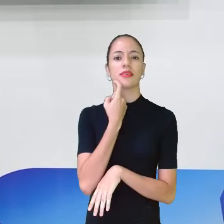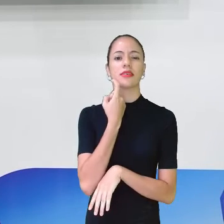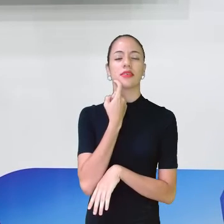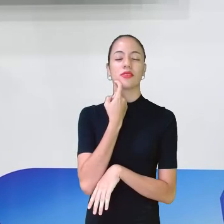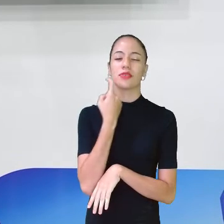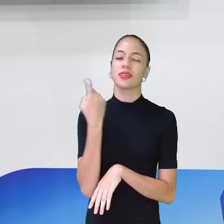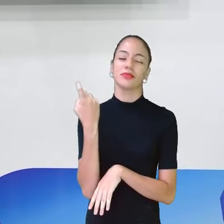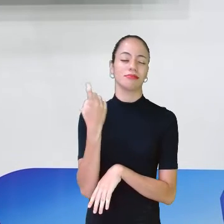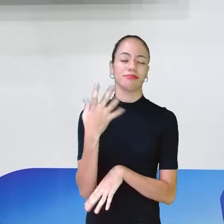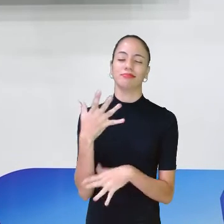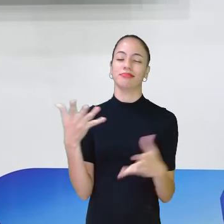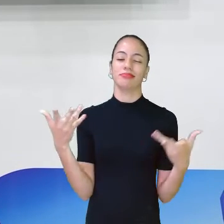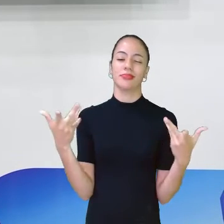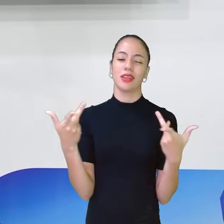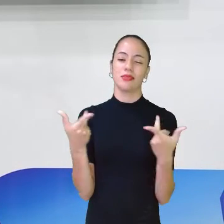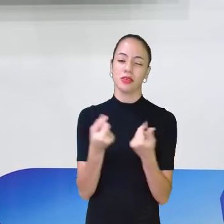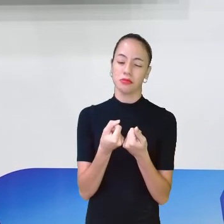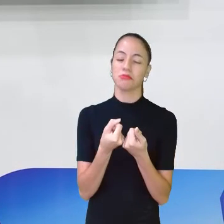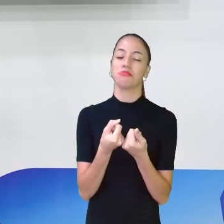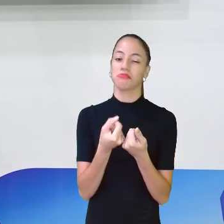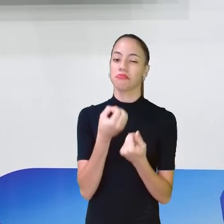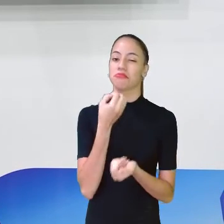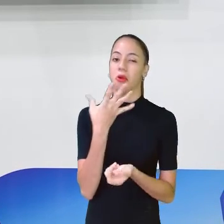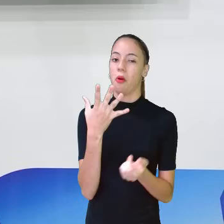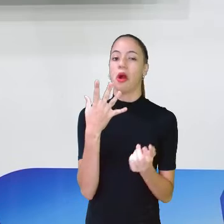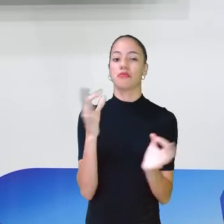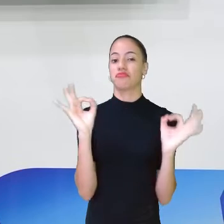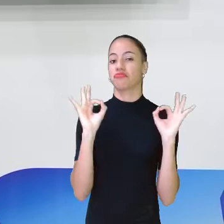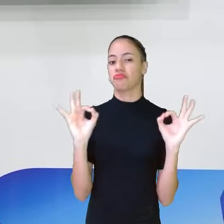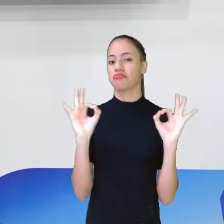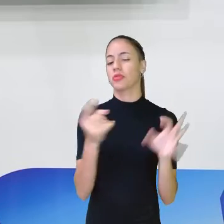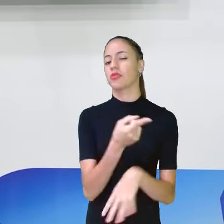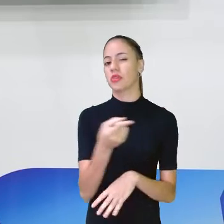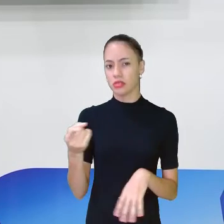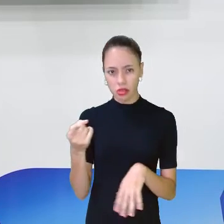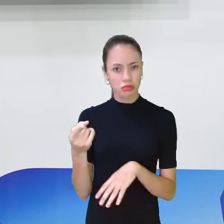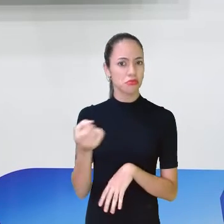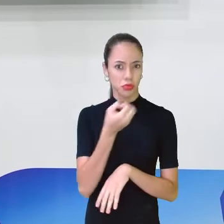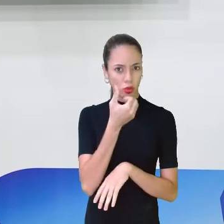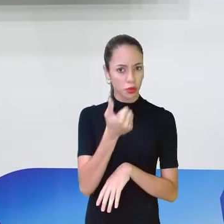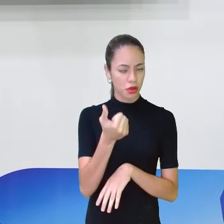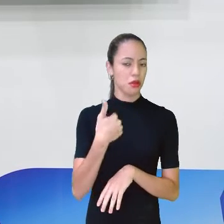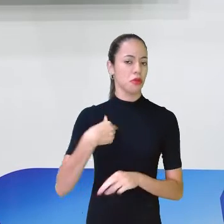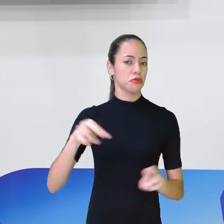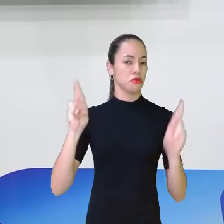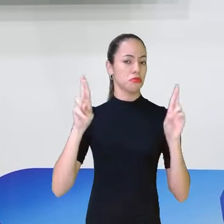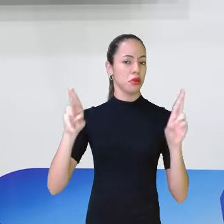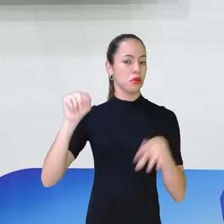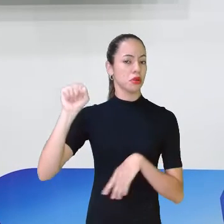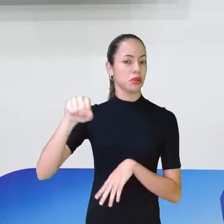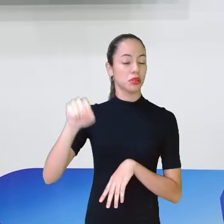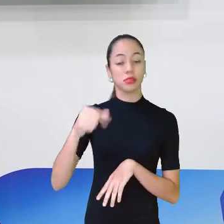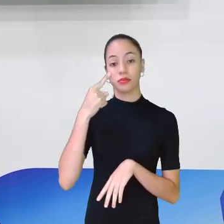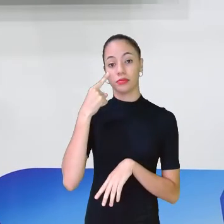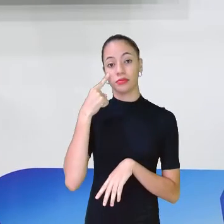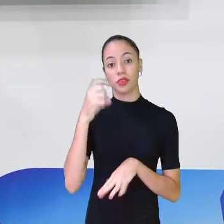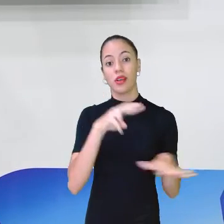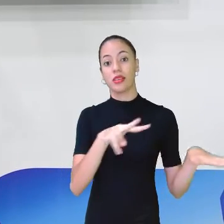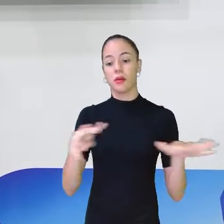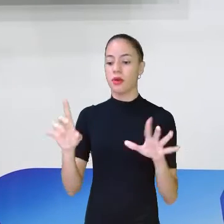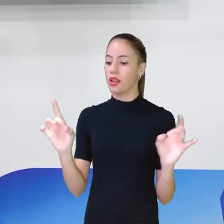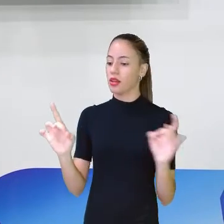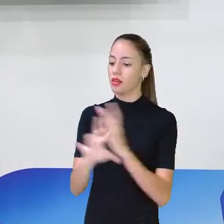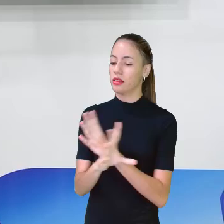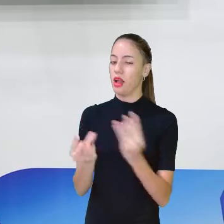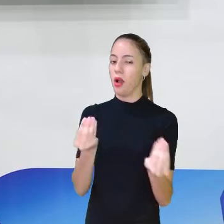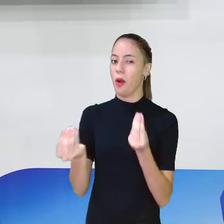sexta-feira agradável, né? E aí, como é que vocês estão? Espero que vocês estejam bem. Vamos encerrar a semana